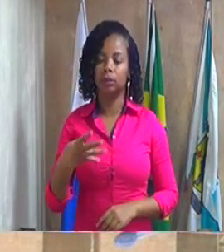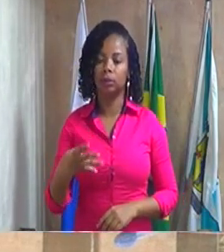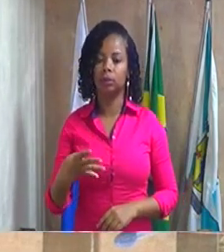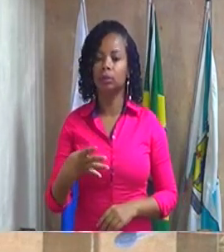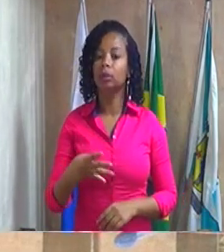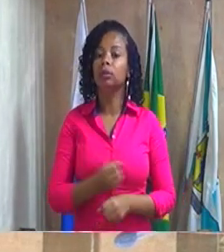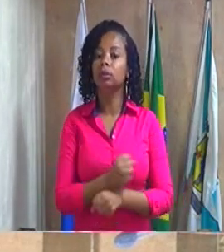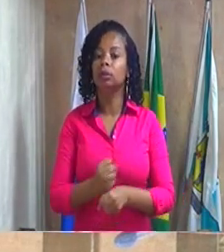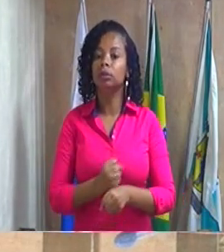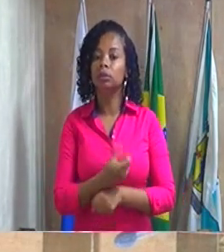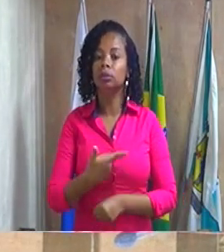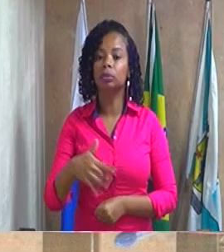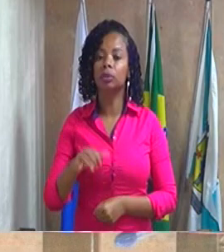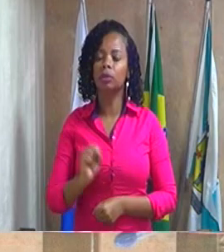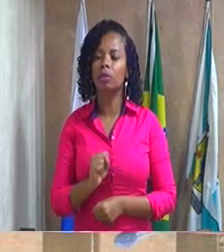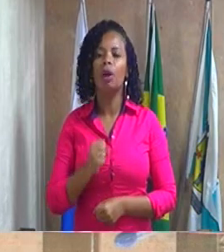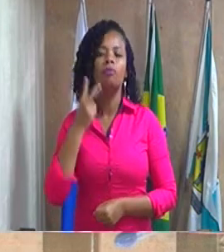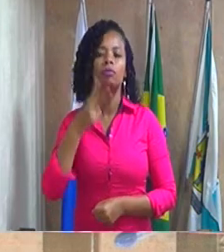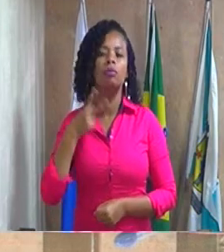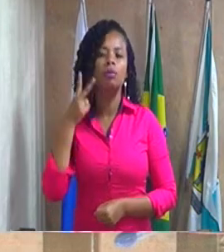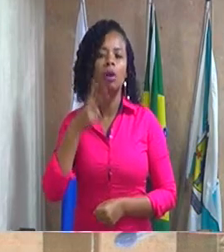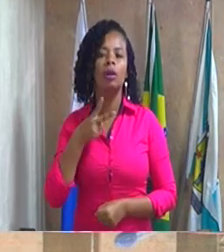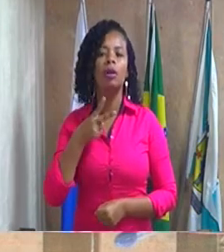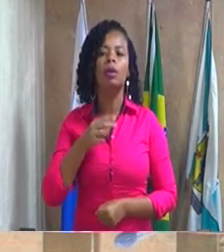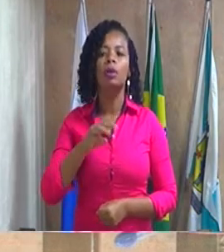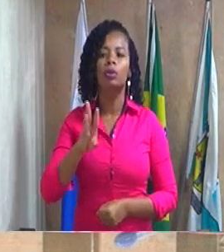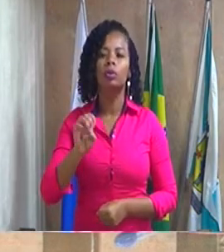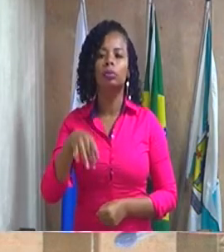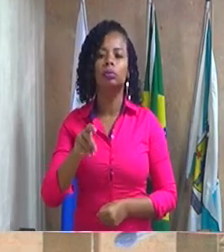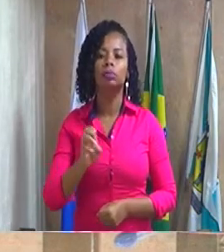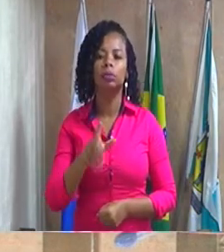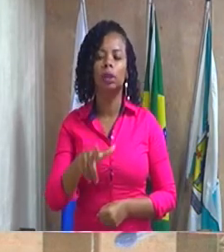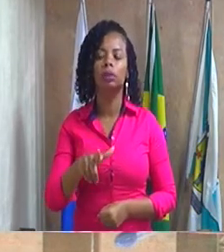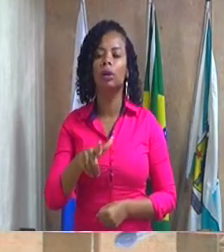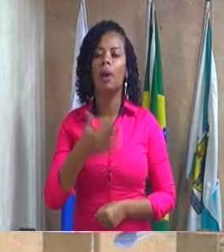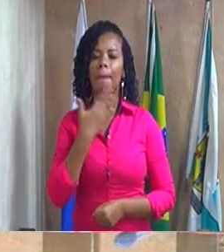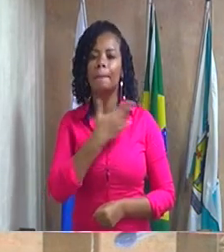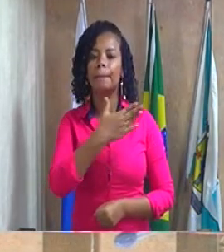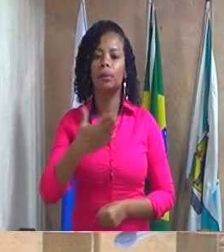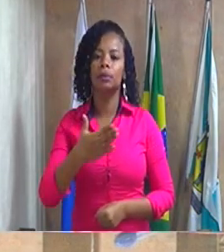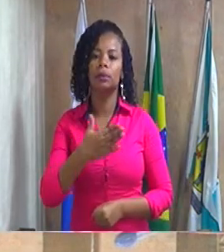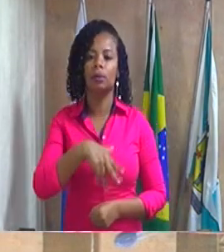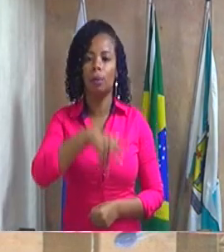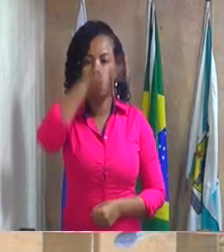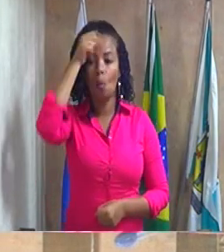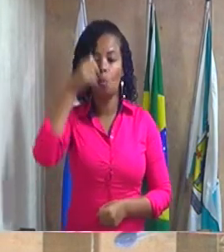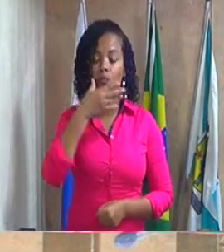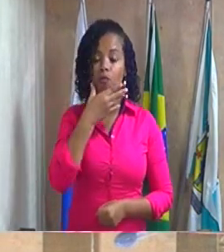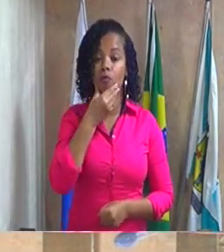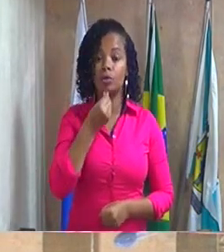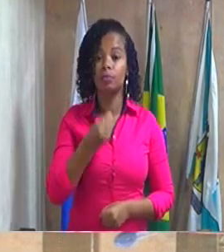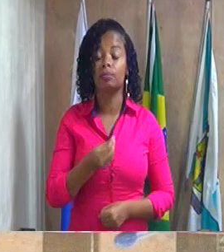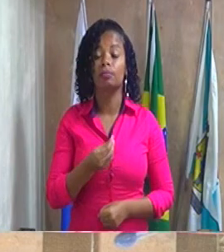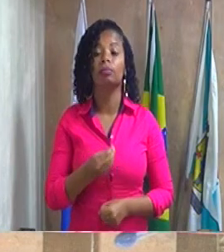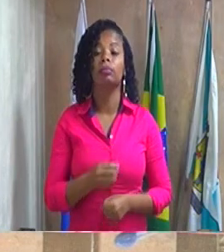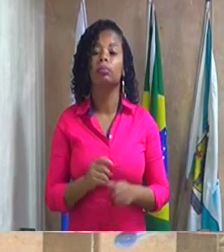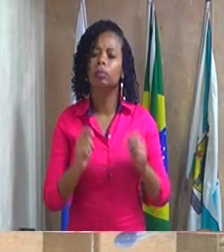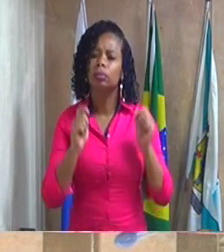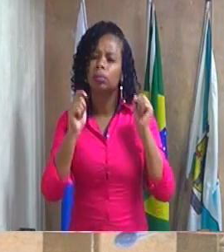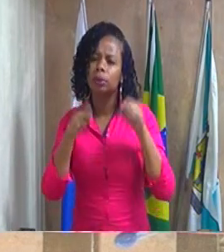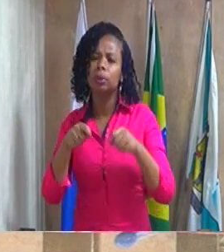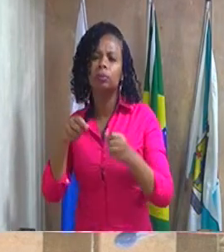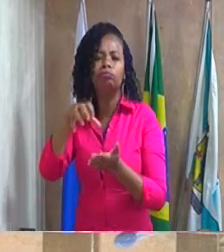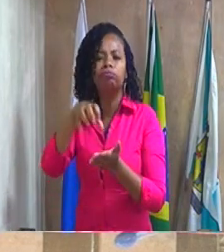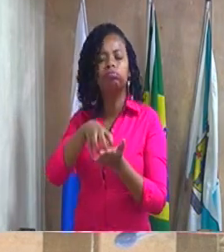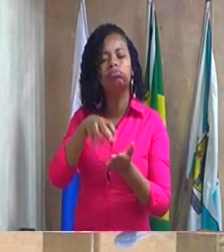4.184/2018, do excelentíssimo senhor vereador Wendel, solicitando ao excelentíssimo senhor prefeito instalação